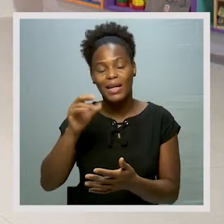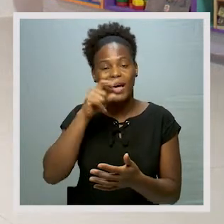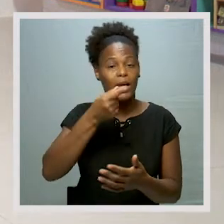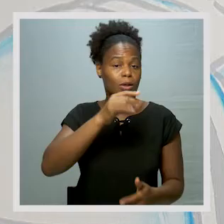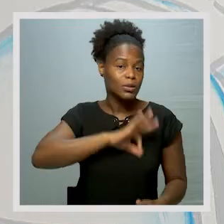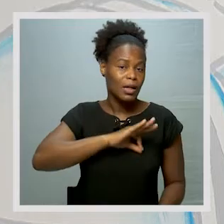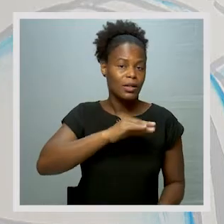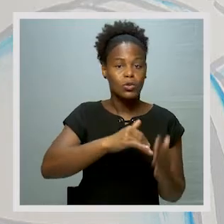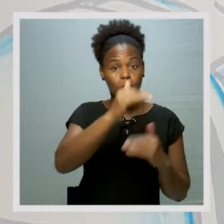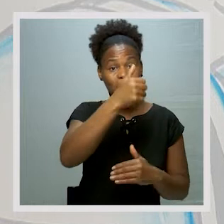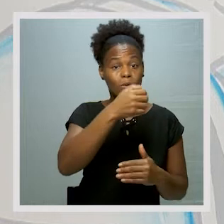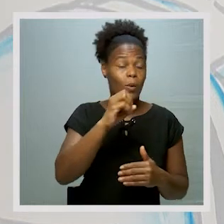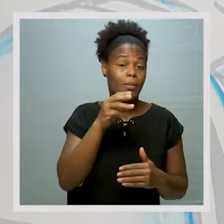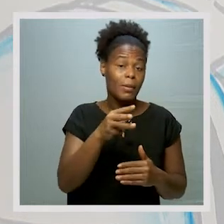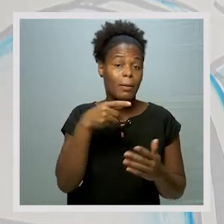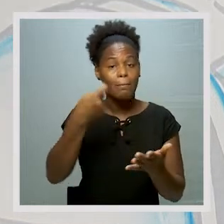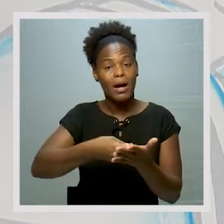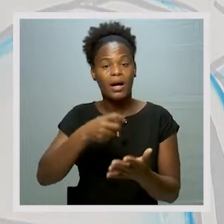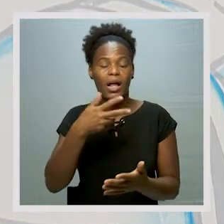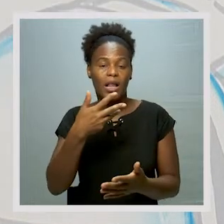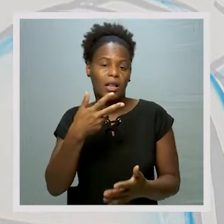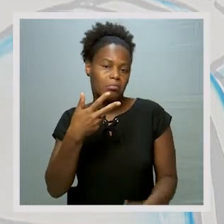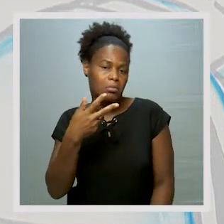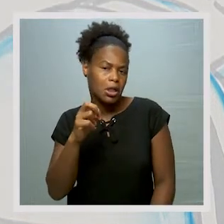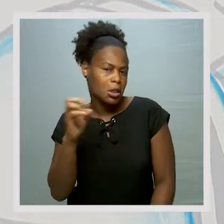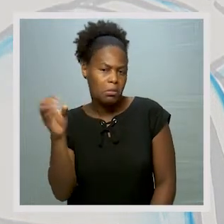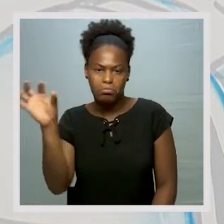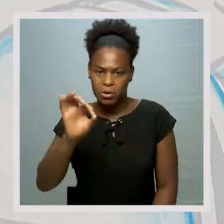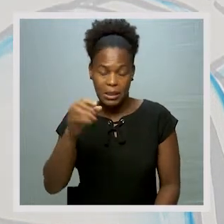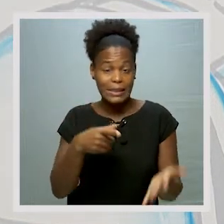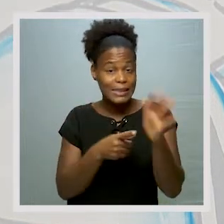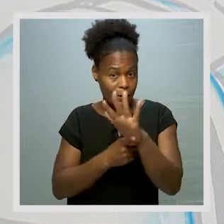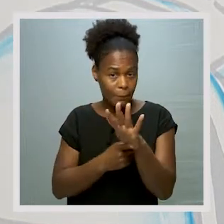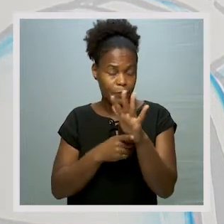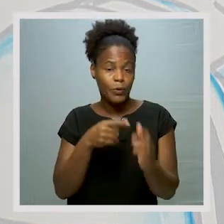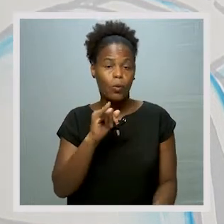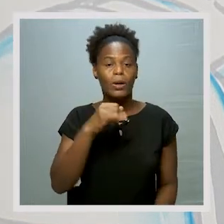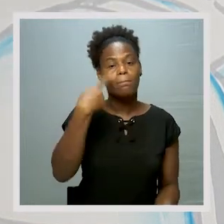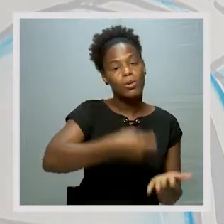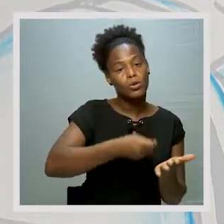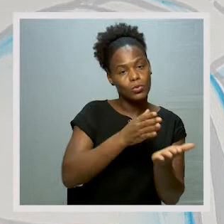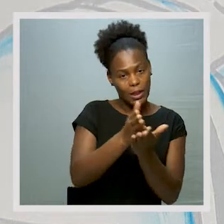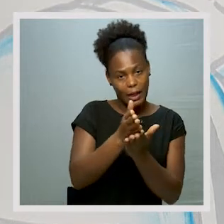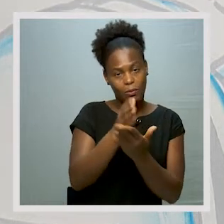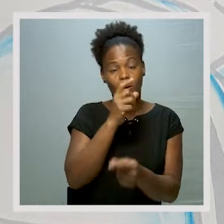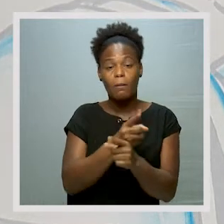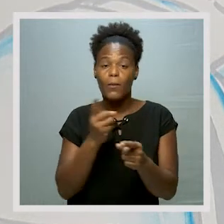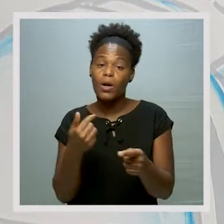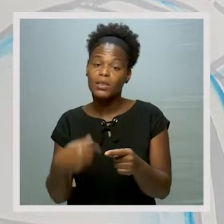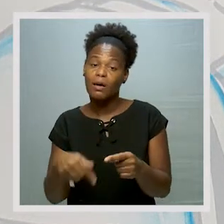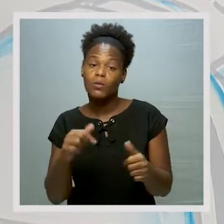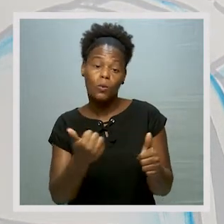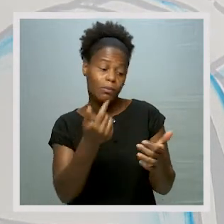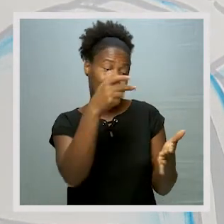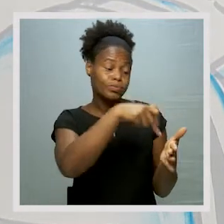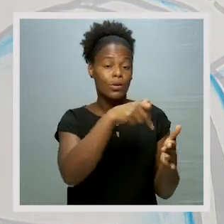um salário, por exemplo, superior a 50 mil paga 13%. Neste caso, esses impostos são diretos porque incidem